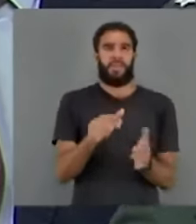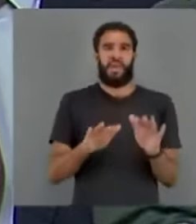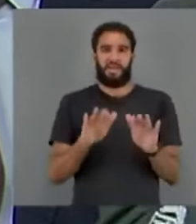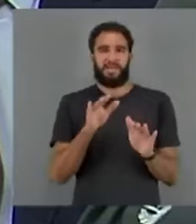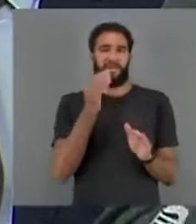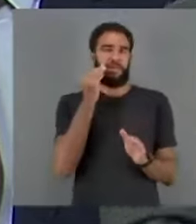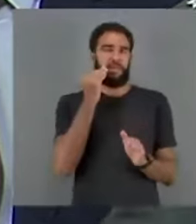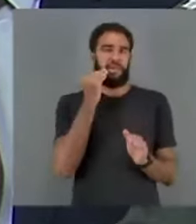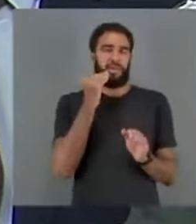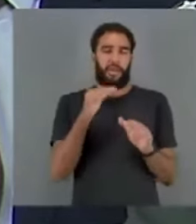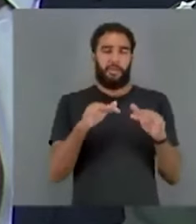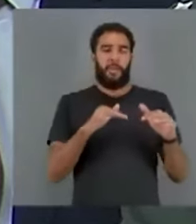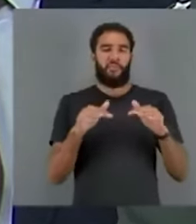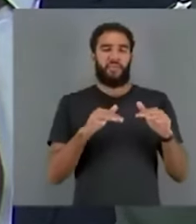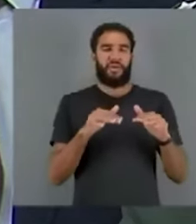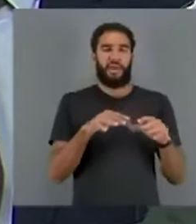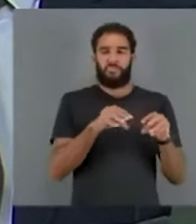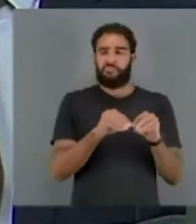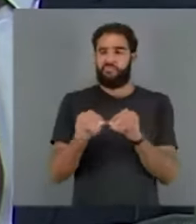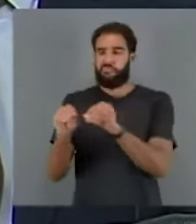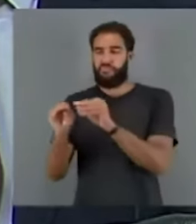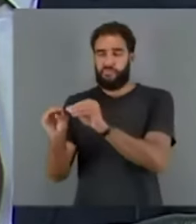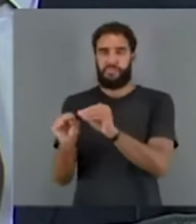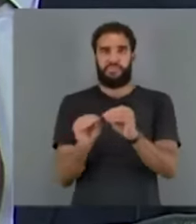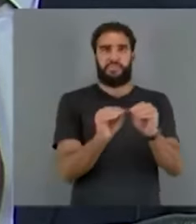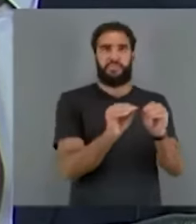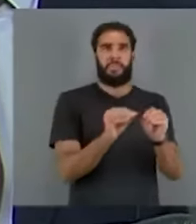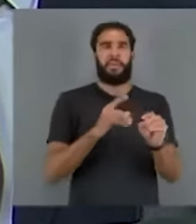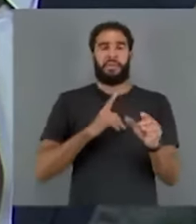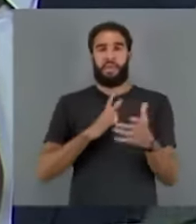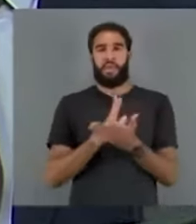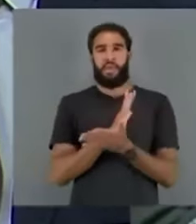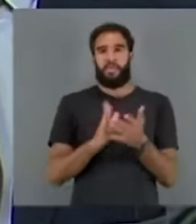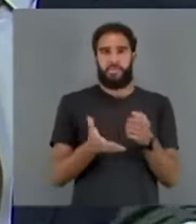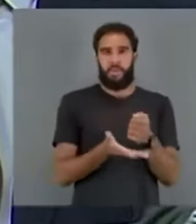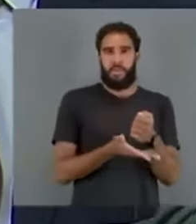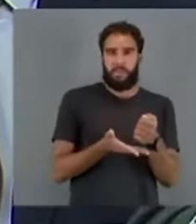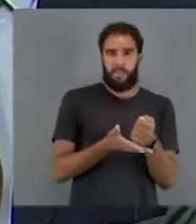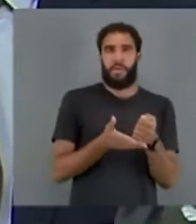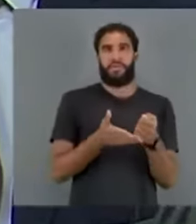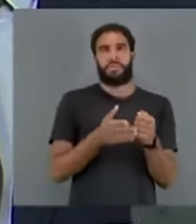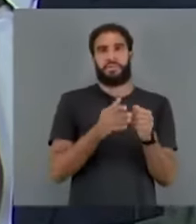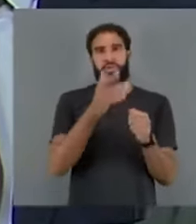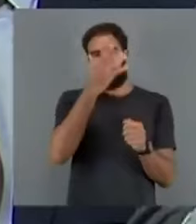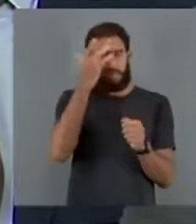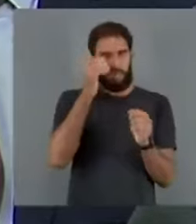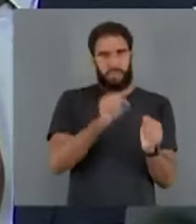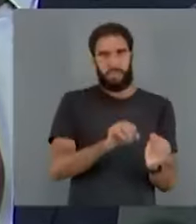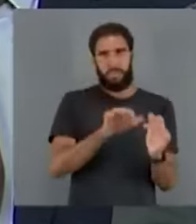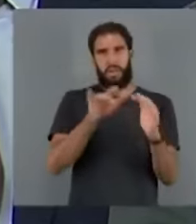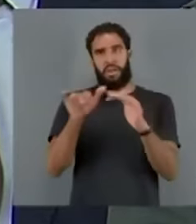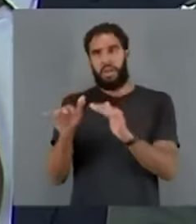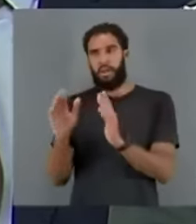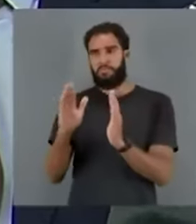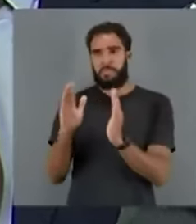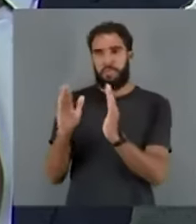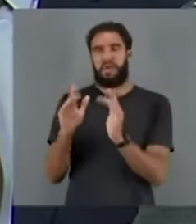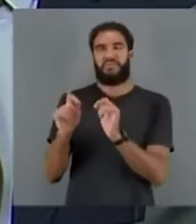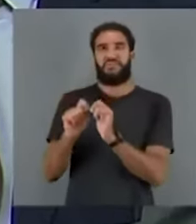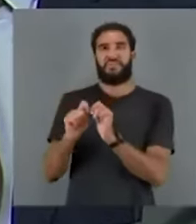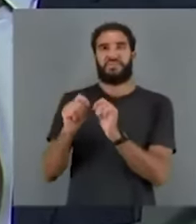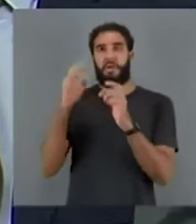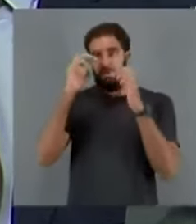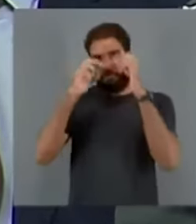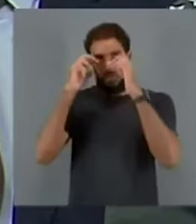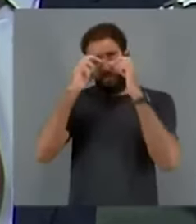tem categorias tem pertence especial de fronteira que é base ele deixa a base e a tropa vai lá sazonalmente para fazer operações pode